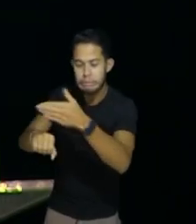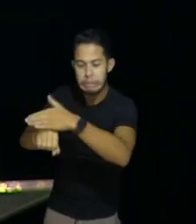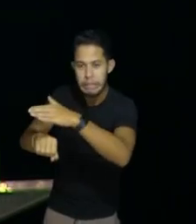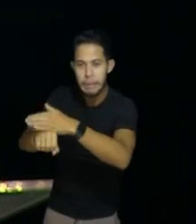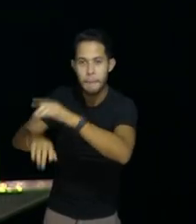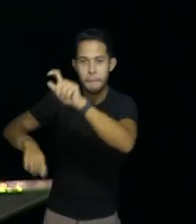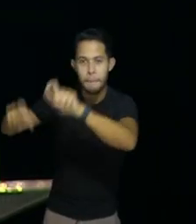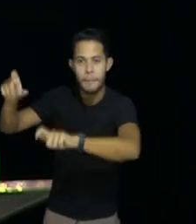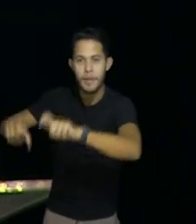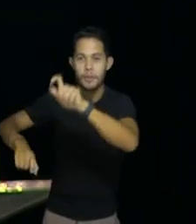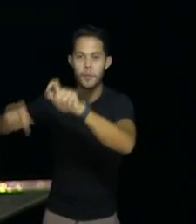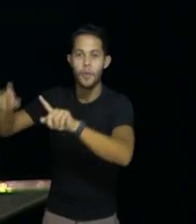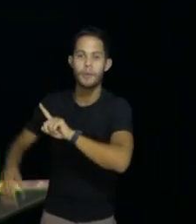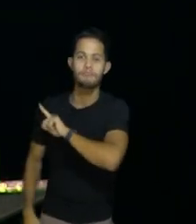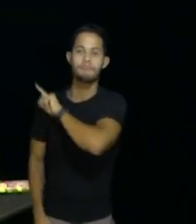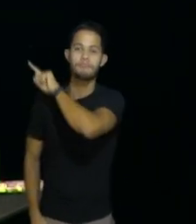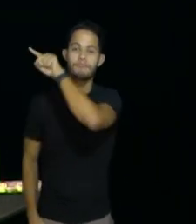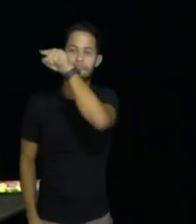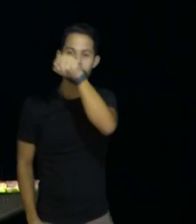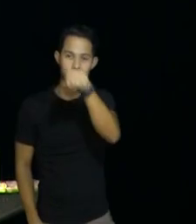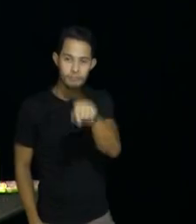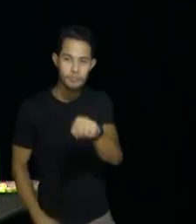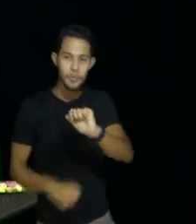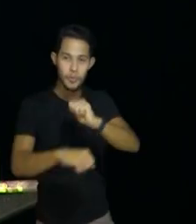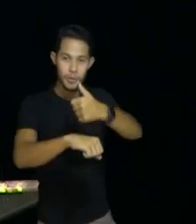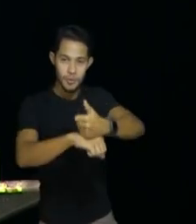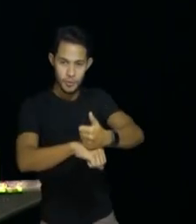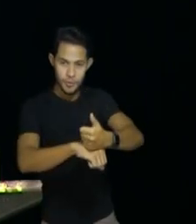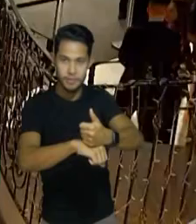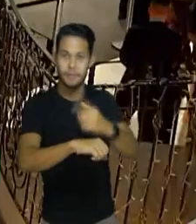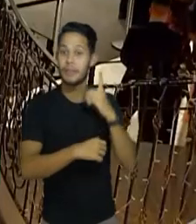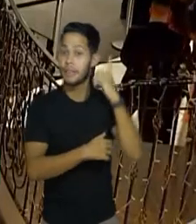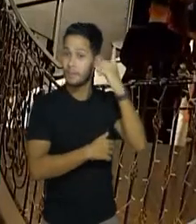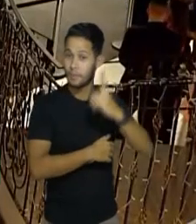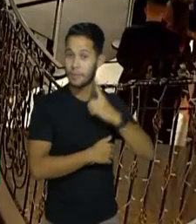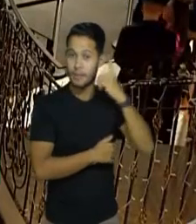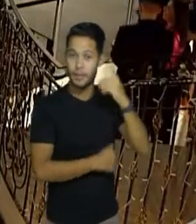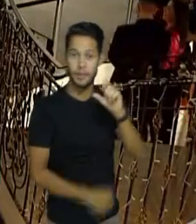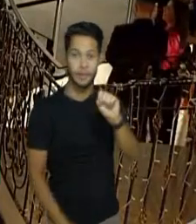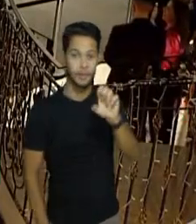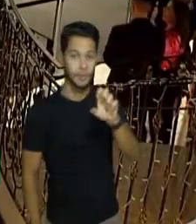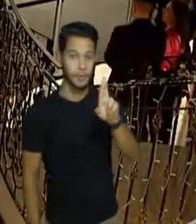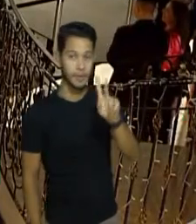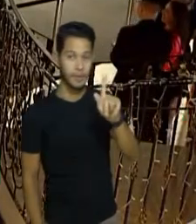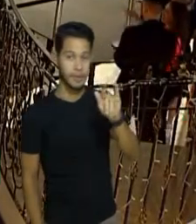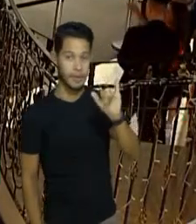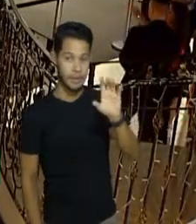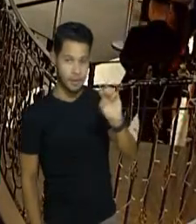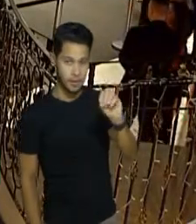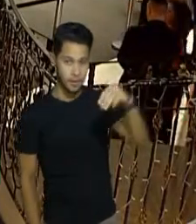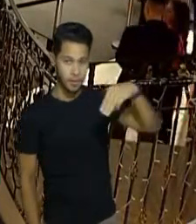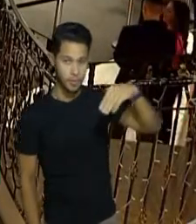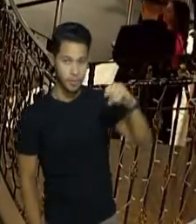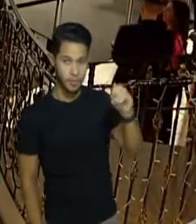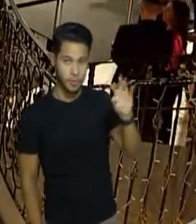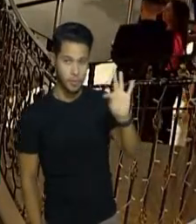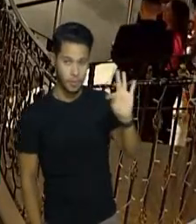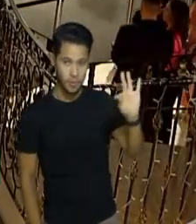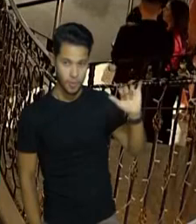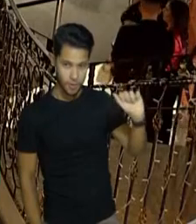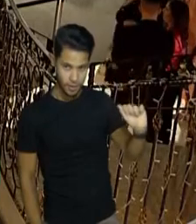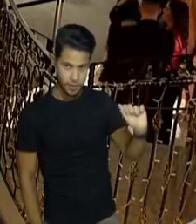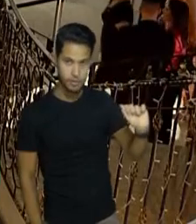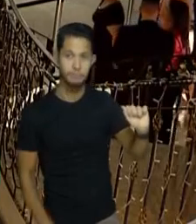menção do meu amigo, bispo deputado, bispo Sérgio Mota. É da igreja que saem pessoas também para ocupar cadeiras